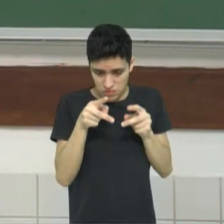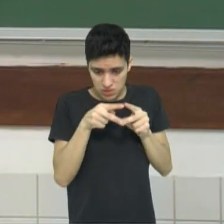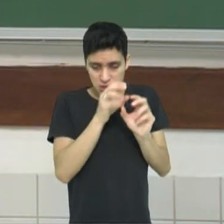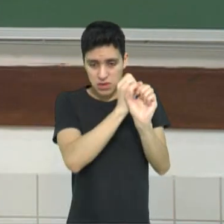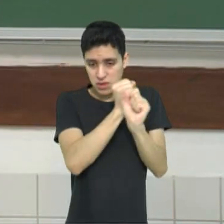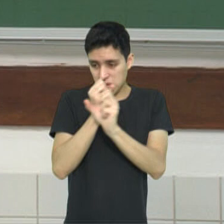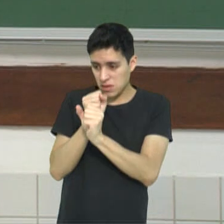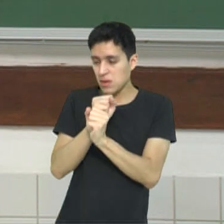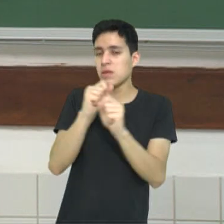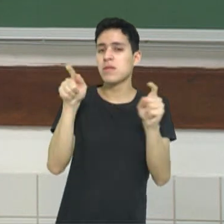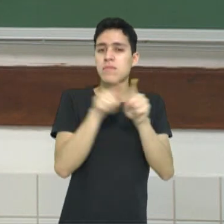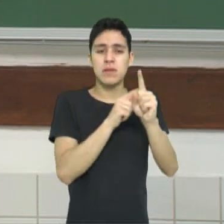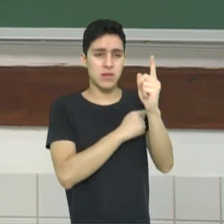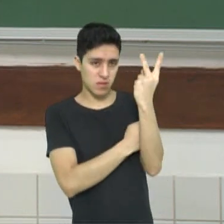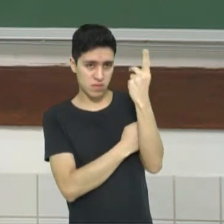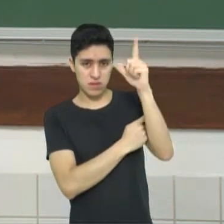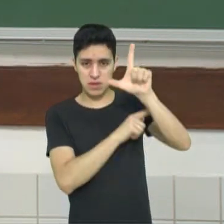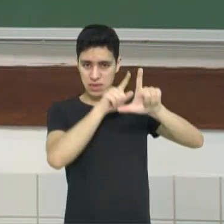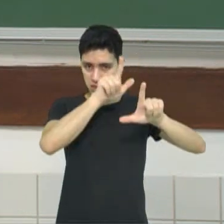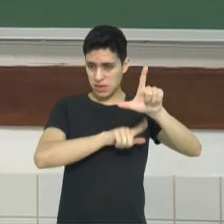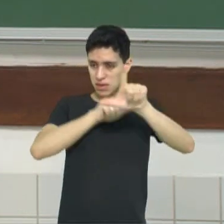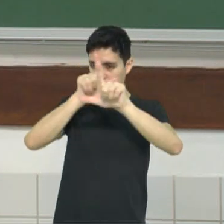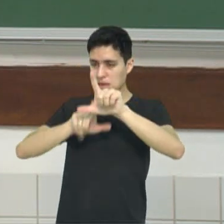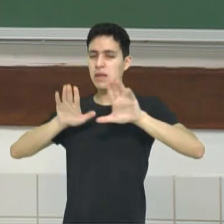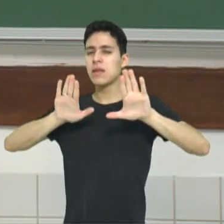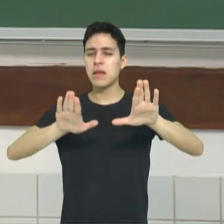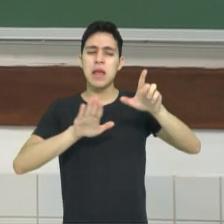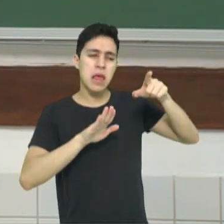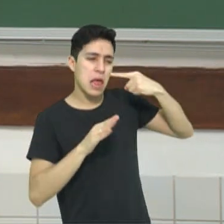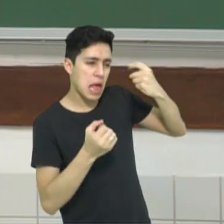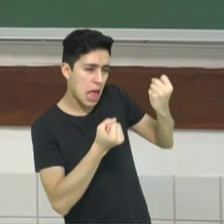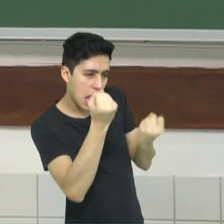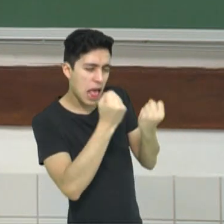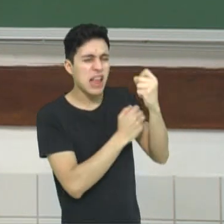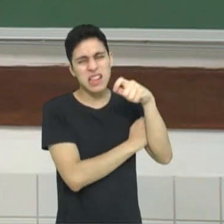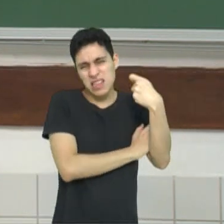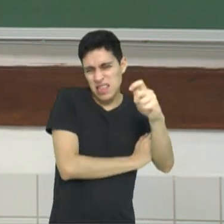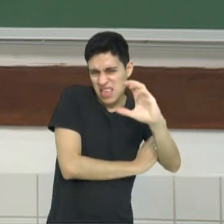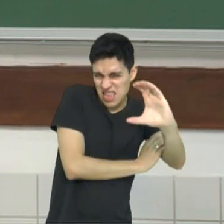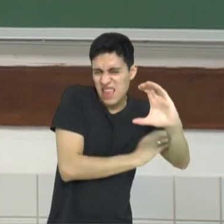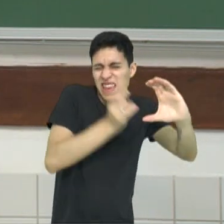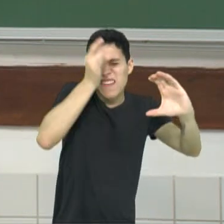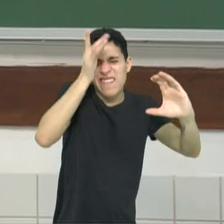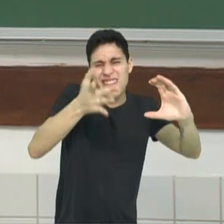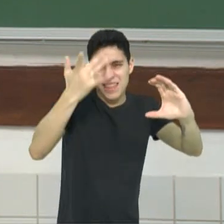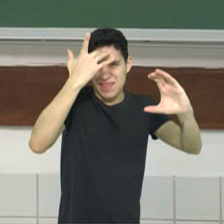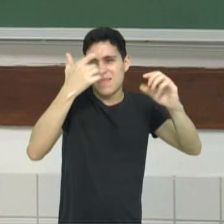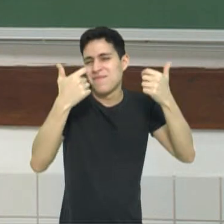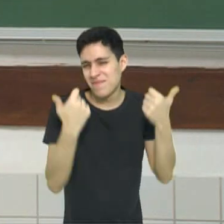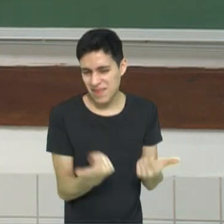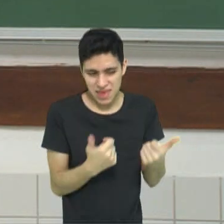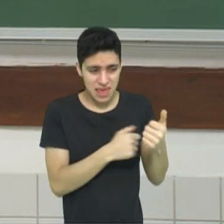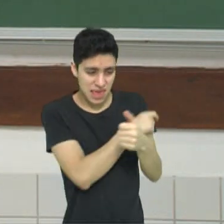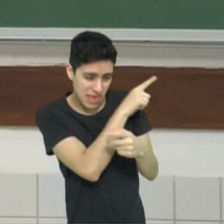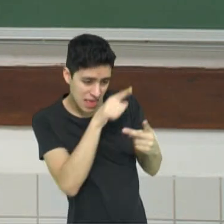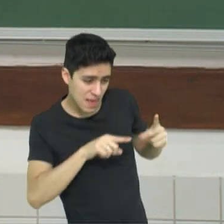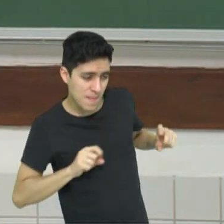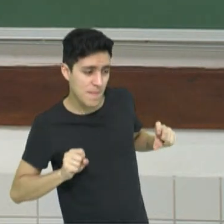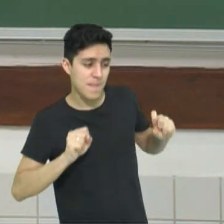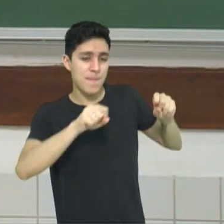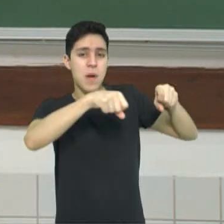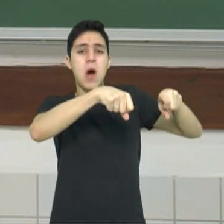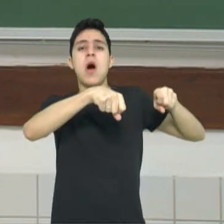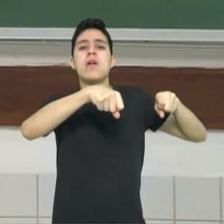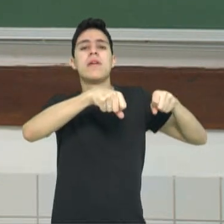duas letras, ok? Então, vamos chamar carros de C, para facilitar a nossa vida, e motos